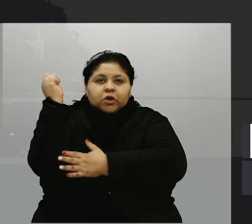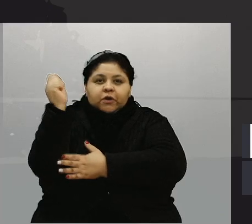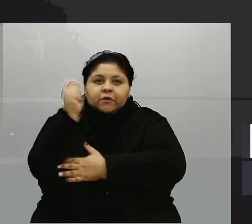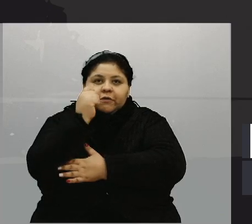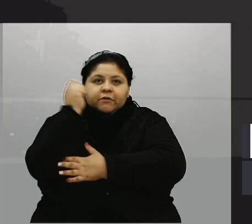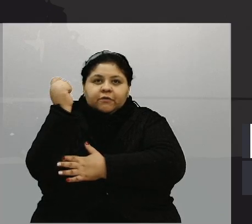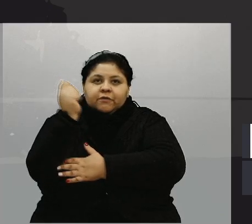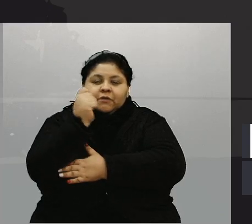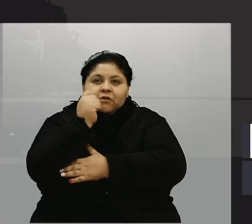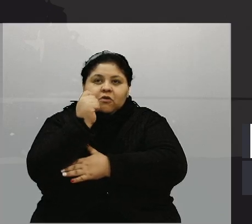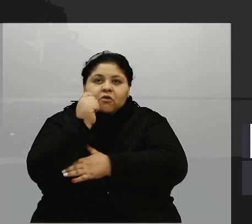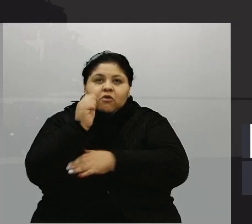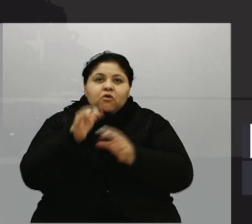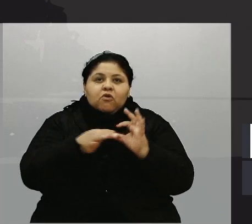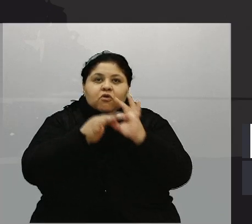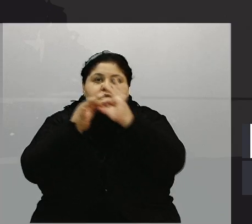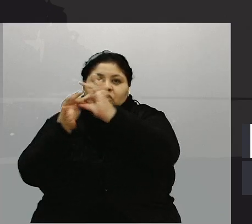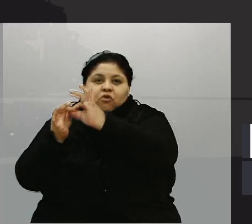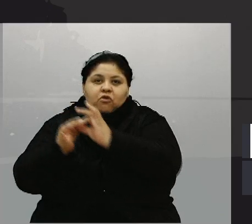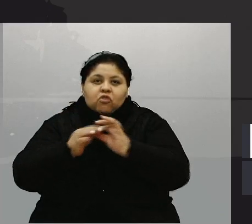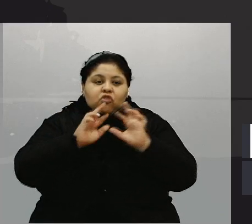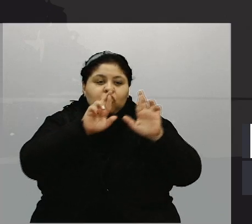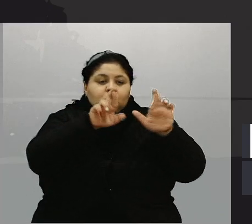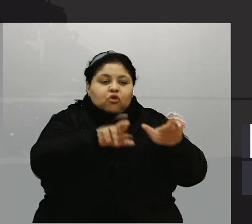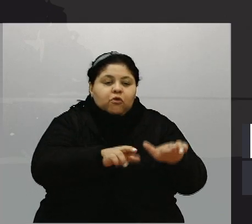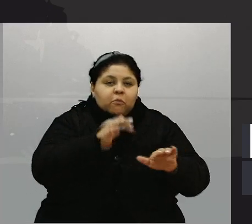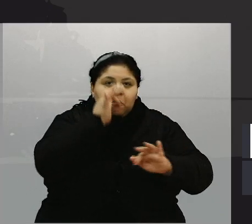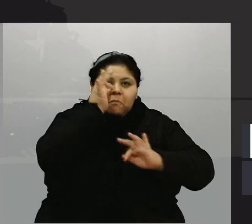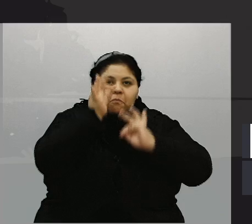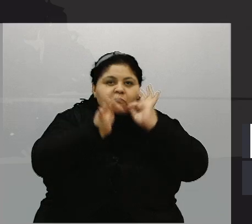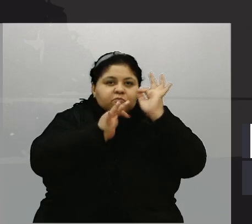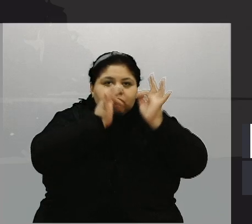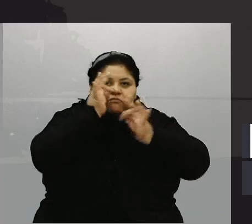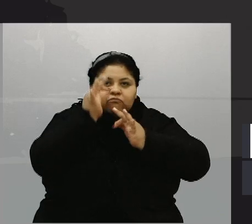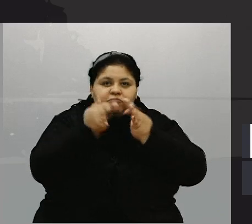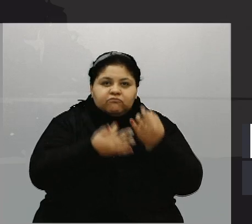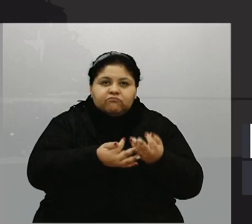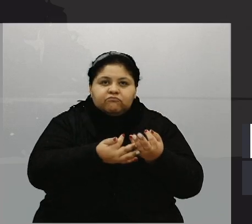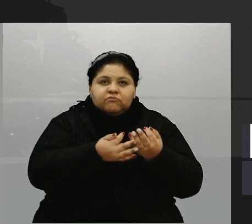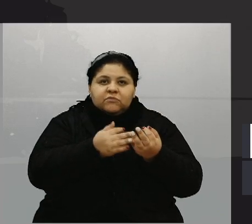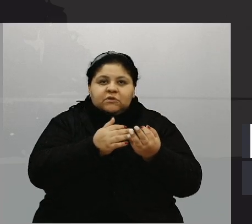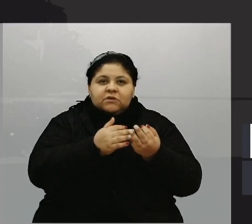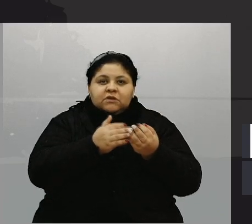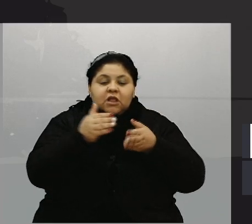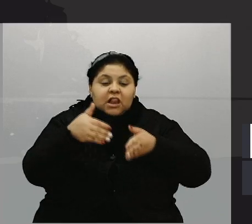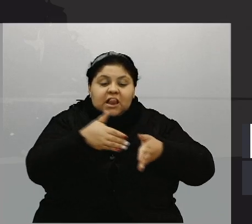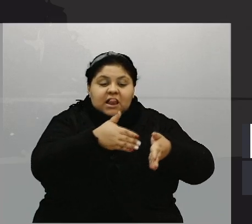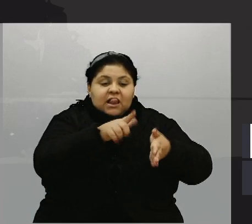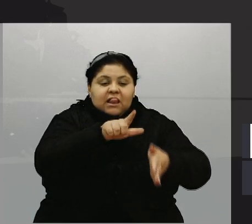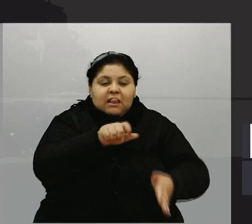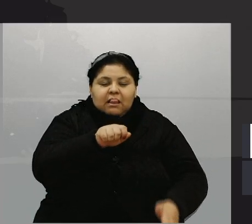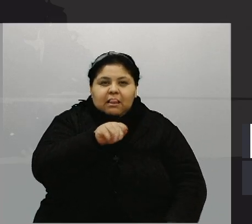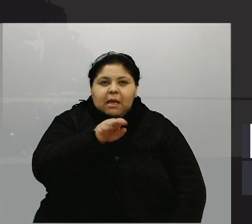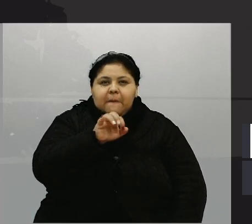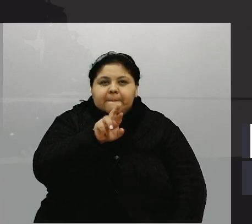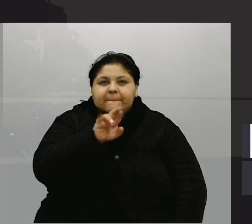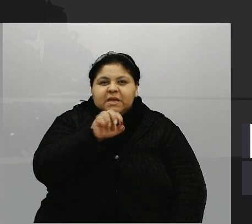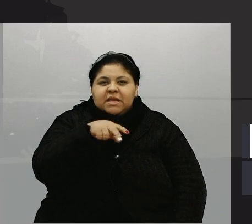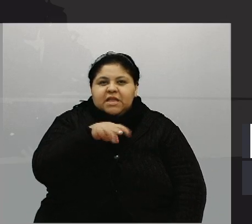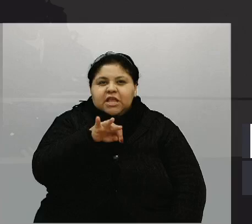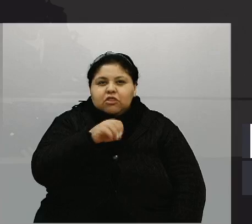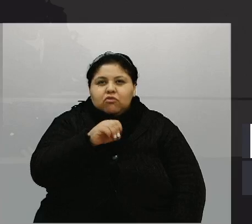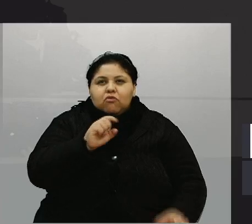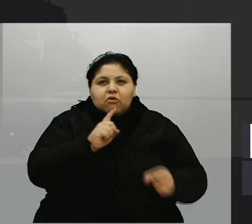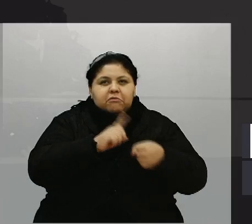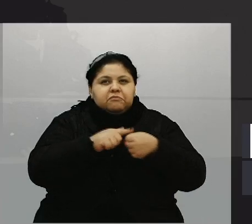é conectada com a região das Hortênsias, Salto Ventoso, Labirinto, a cidade maravilhosa de Nova